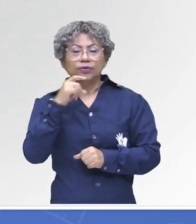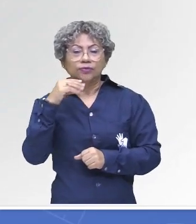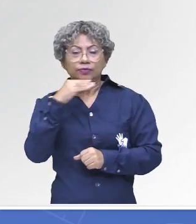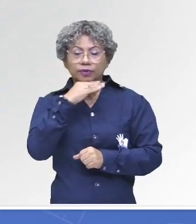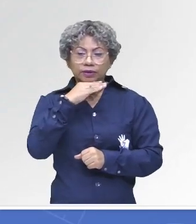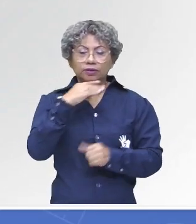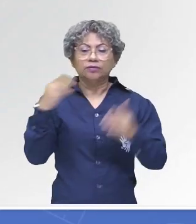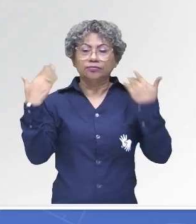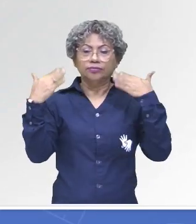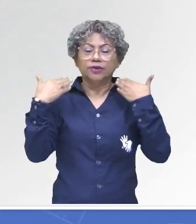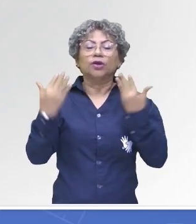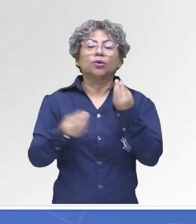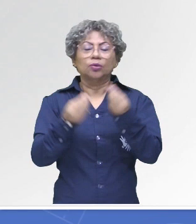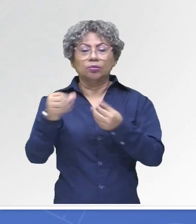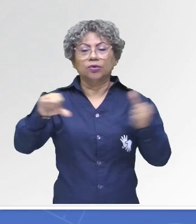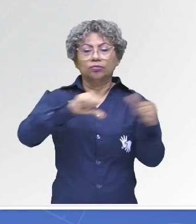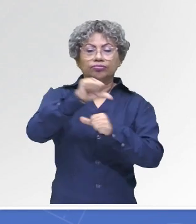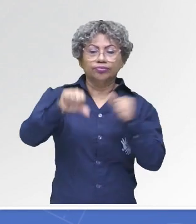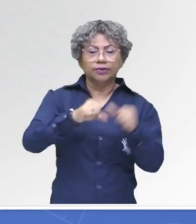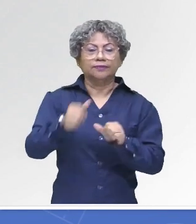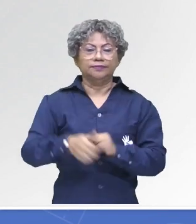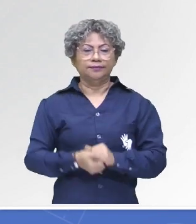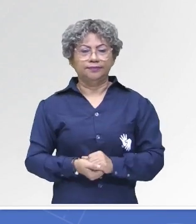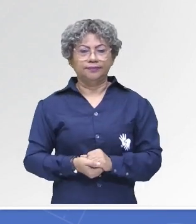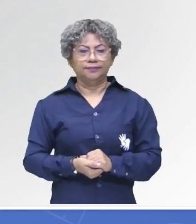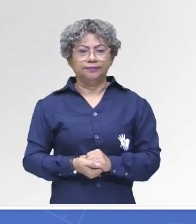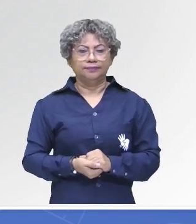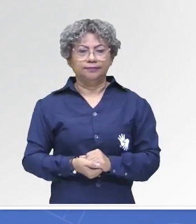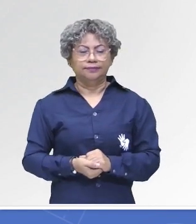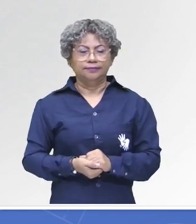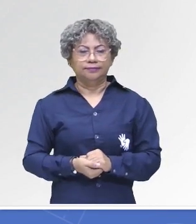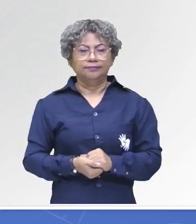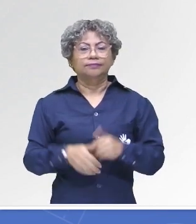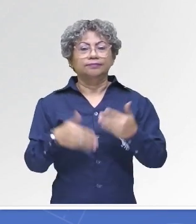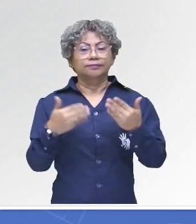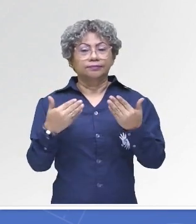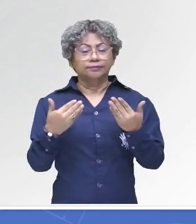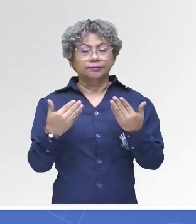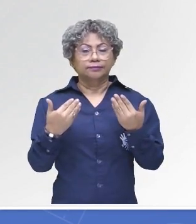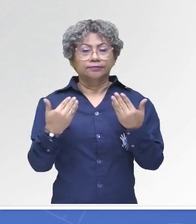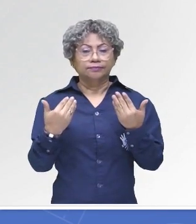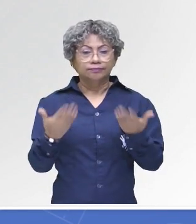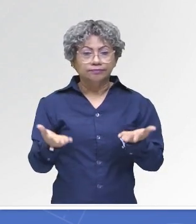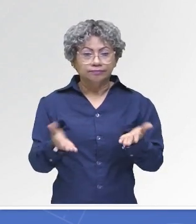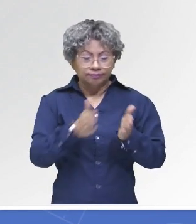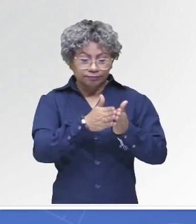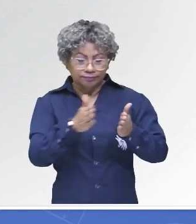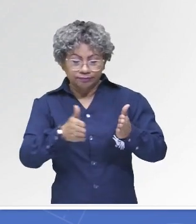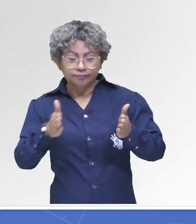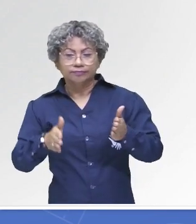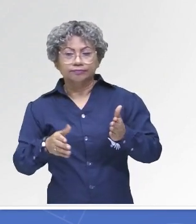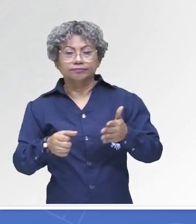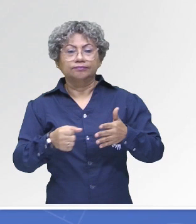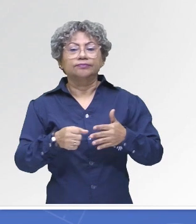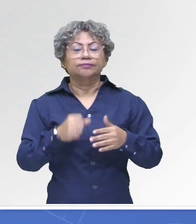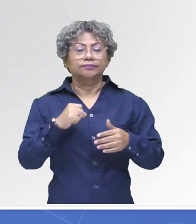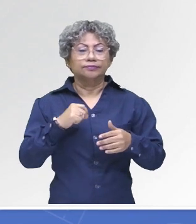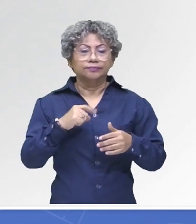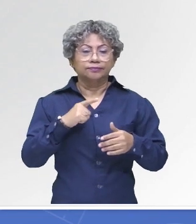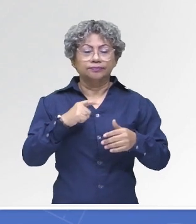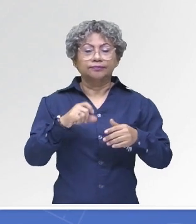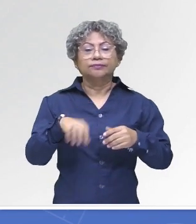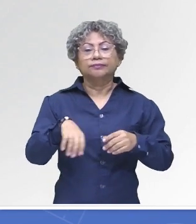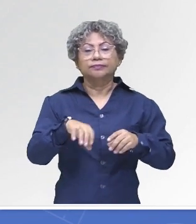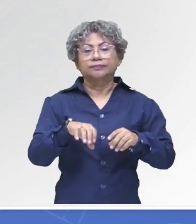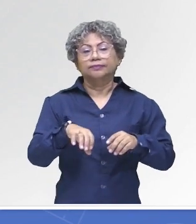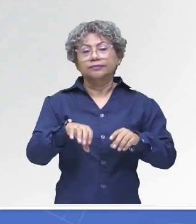uma temperatura em Celsius em uma temperatura em Fahrenheit, nós vamos fazer uso dessa equação. Olha. Tc sobre 5